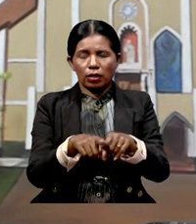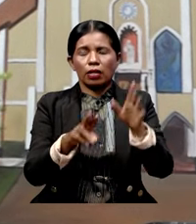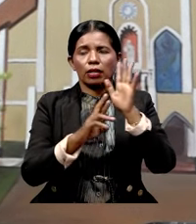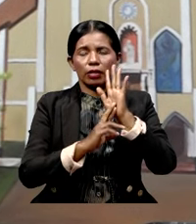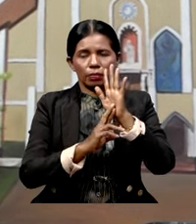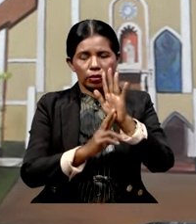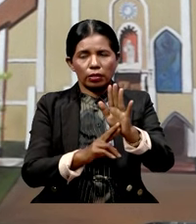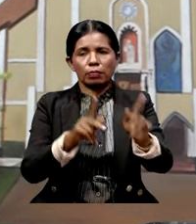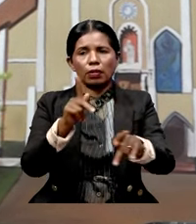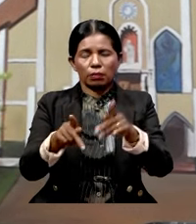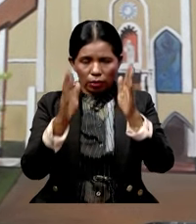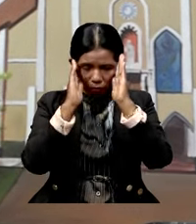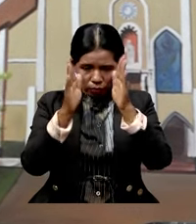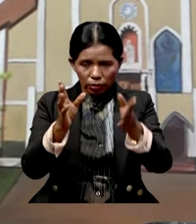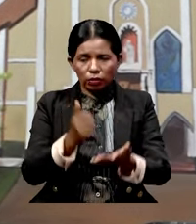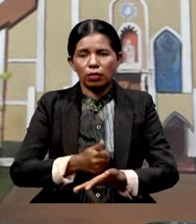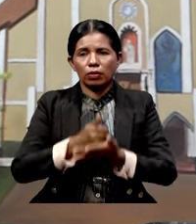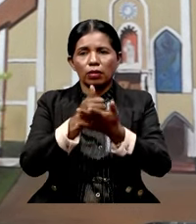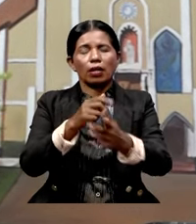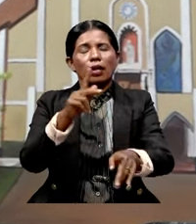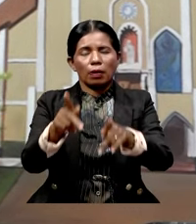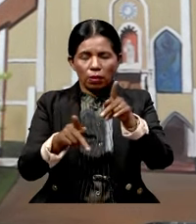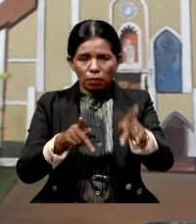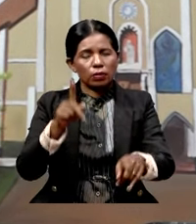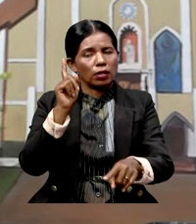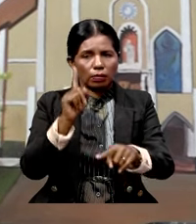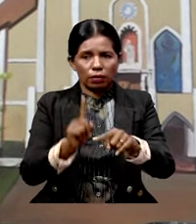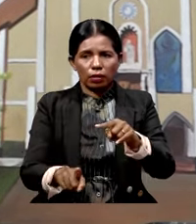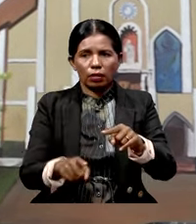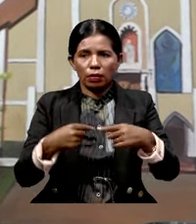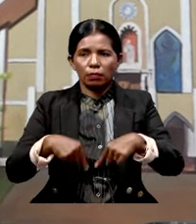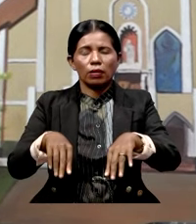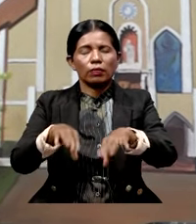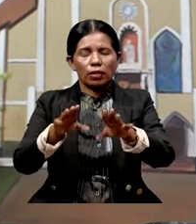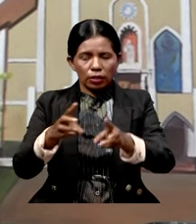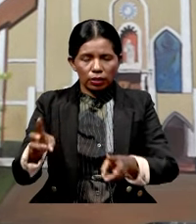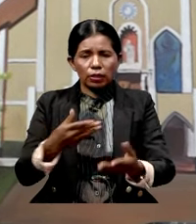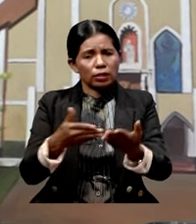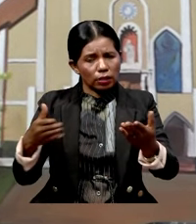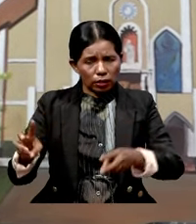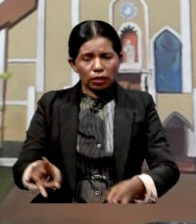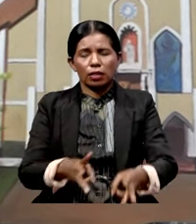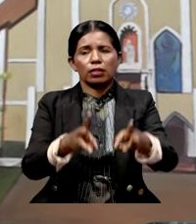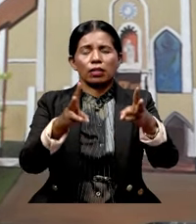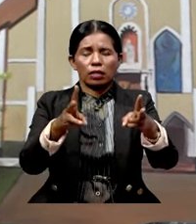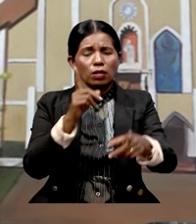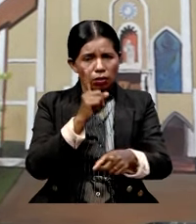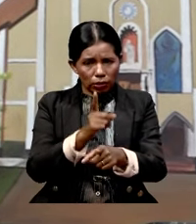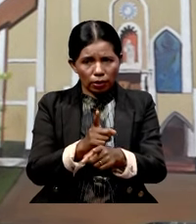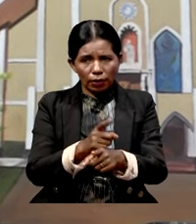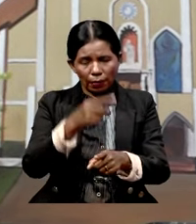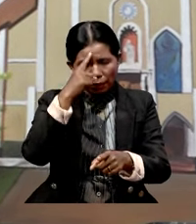Representante do povo, Beltão Matan, mas povo Mosla Belé, Bafança Sangue Estrada, Loscalai, também